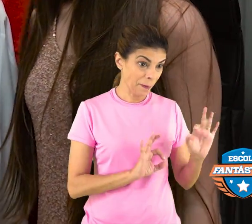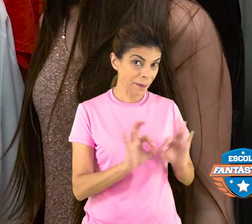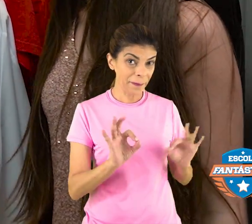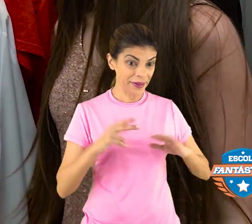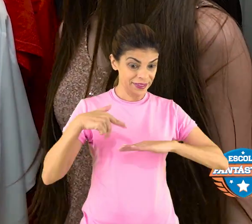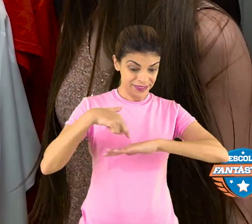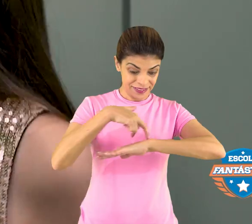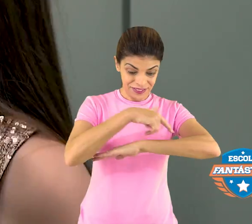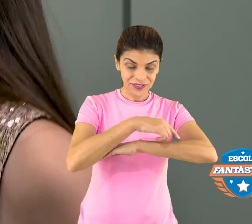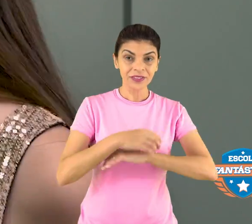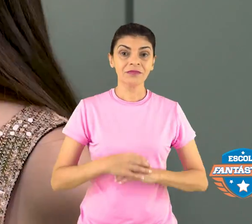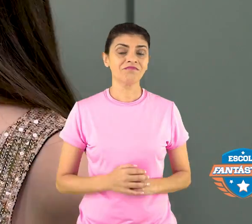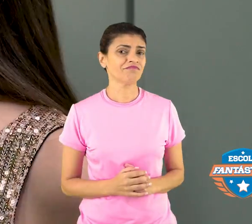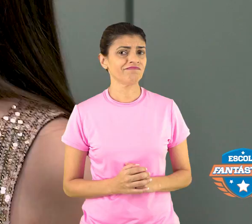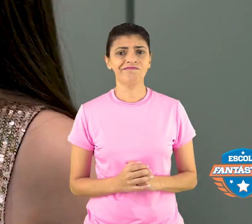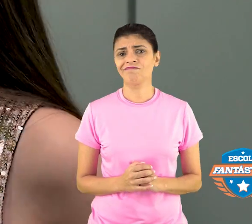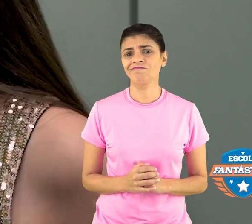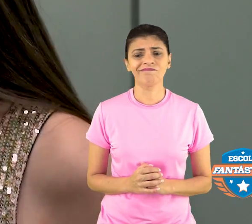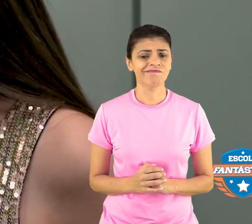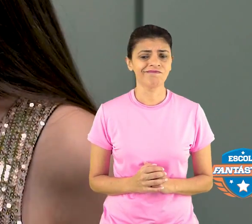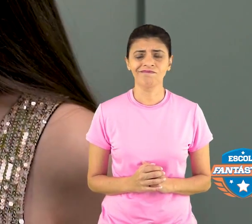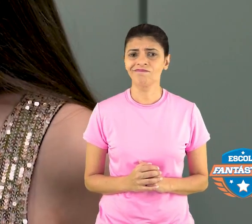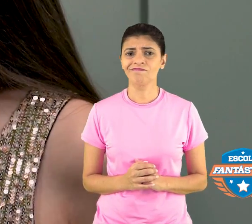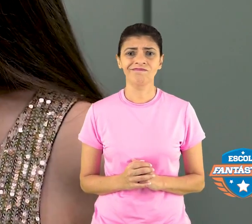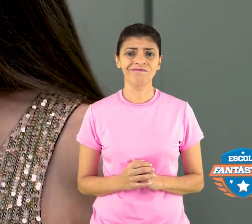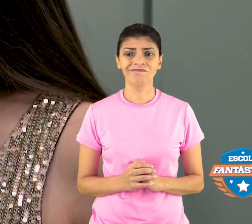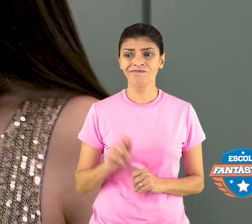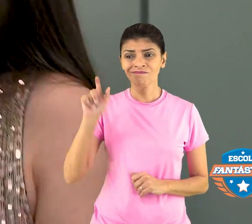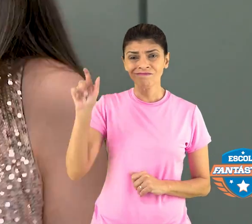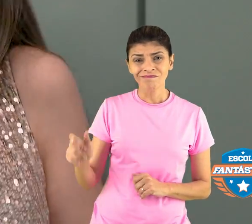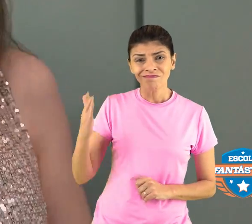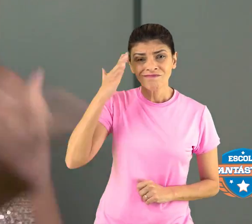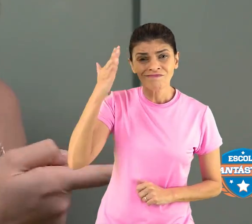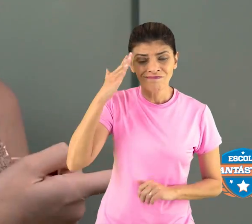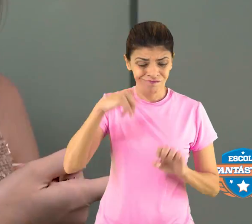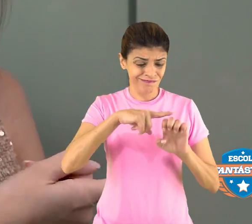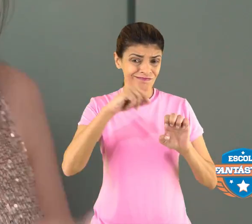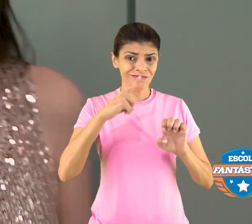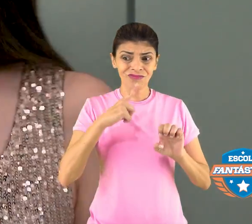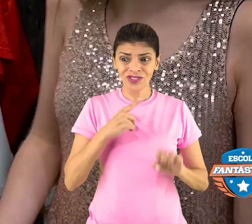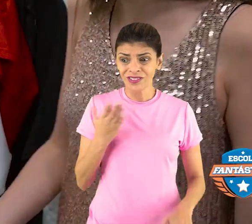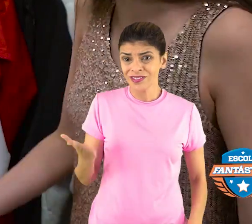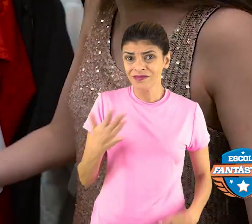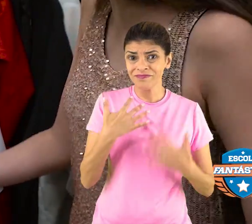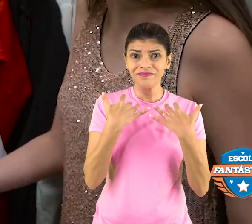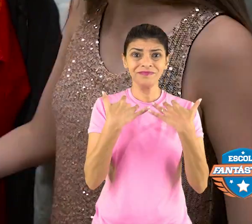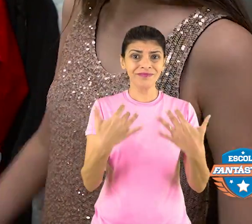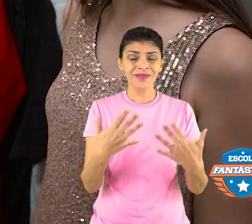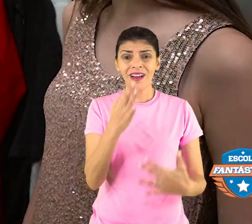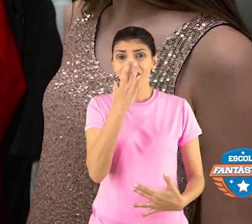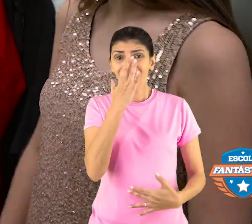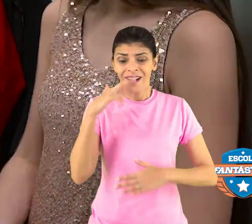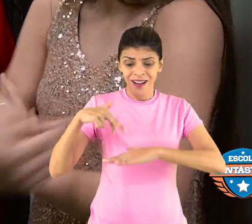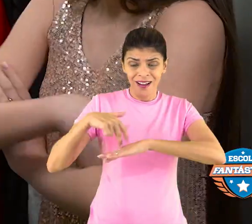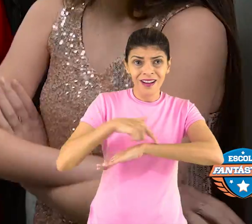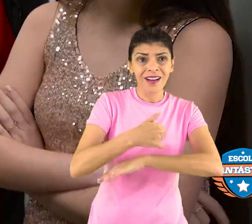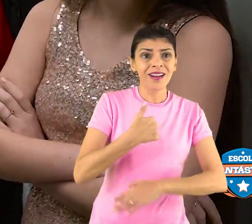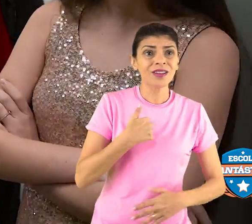Preparada para o desfile? Não, né? O maior empresário de modelo está aqui na plateia e ele veio só aqui para me